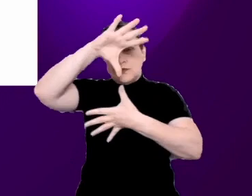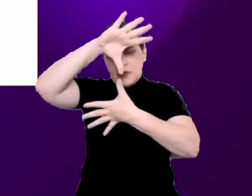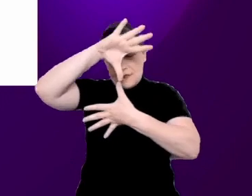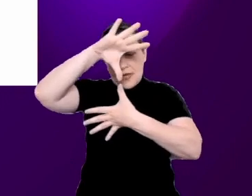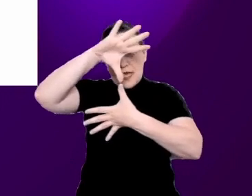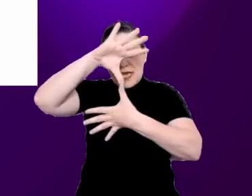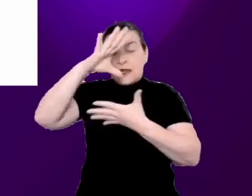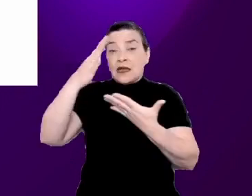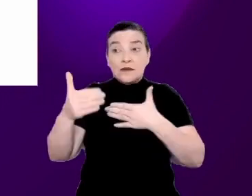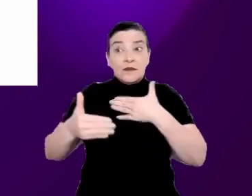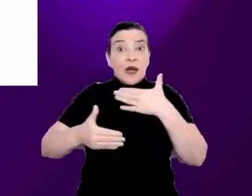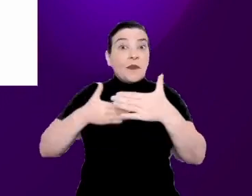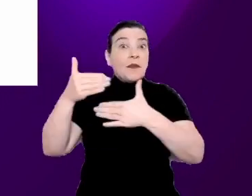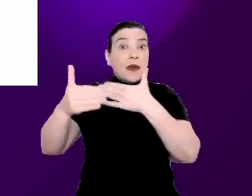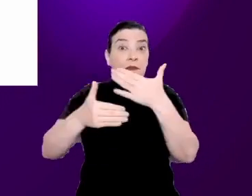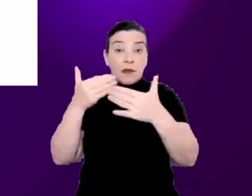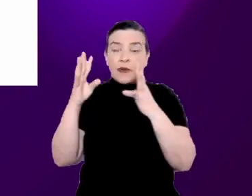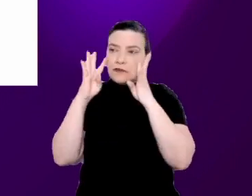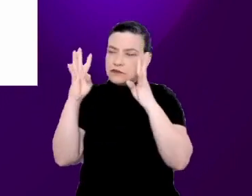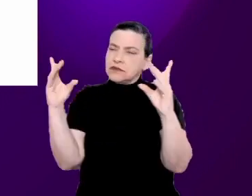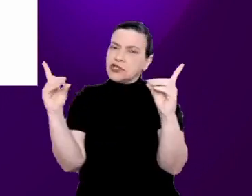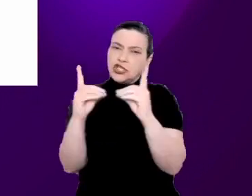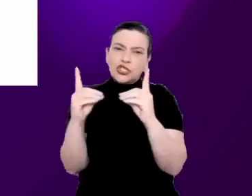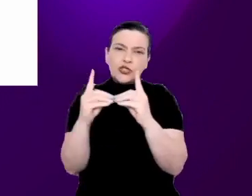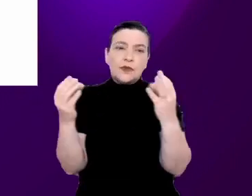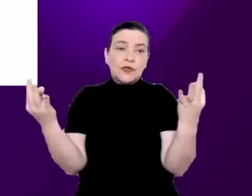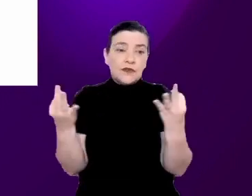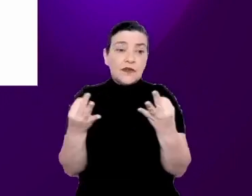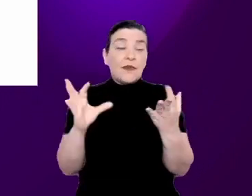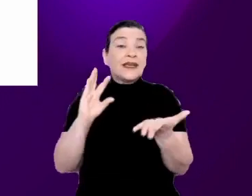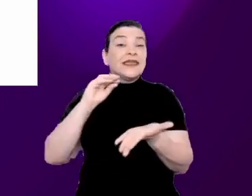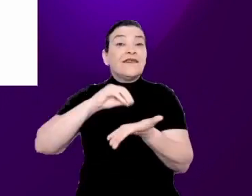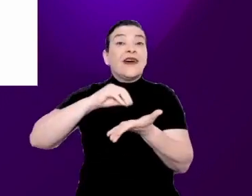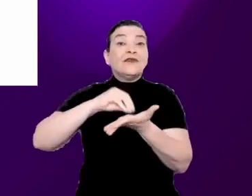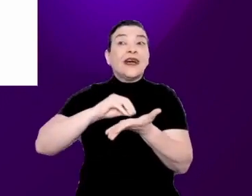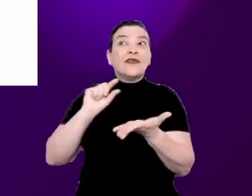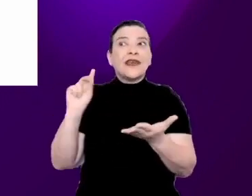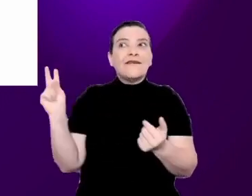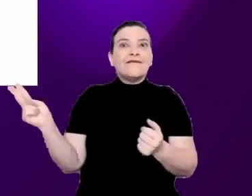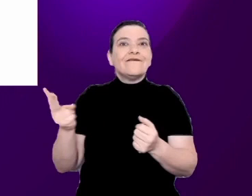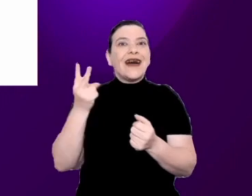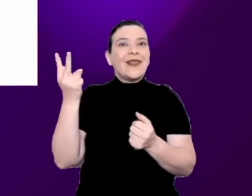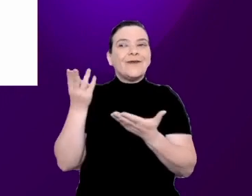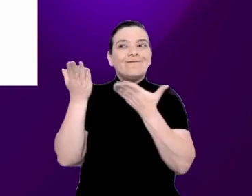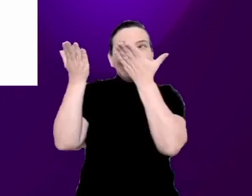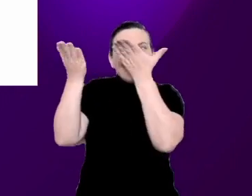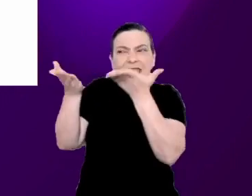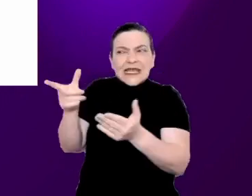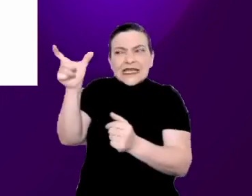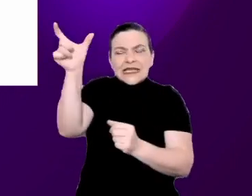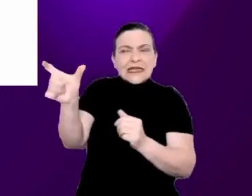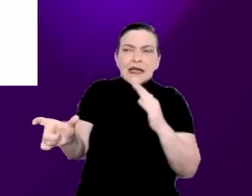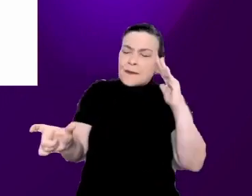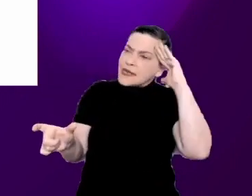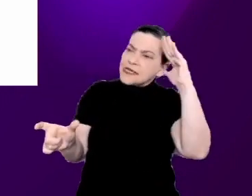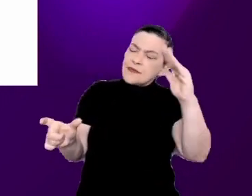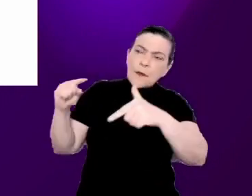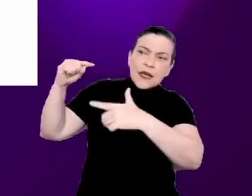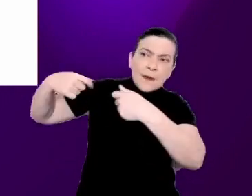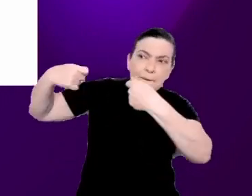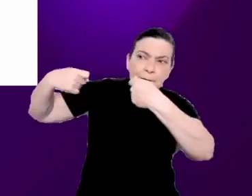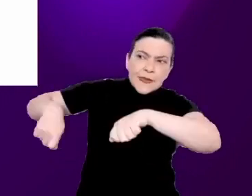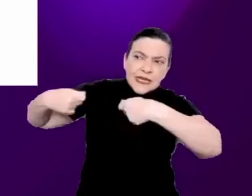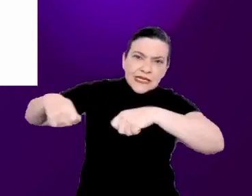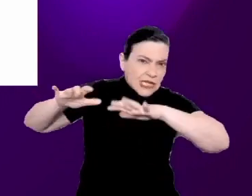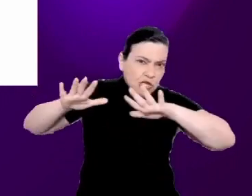desfechos. Porém, faltava organizar nossa prática ao redor do valor para o paciente, que importa para ele, e não unicamente ao redor de ações